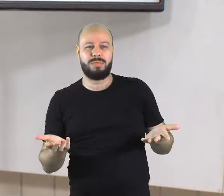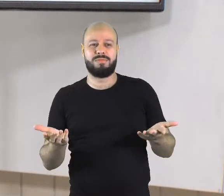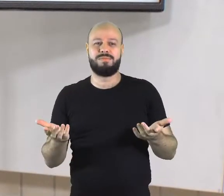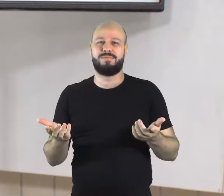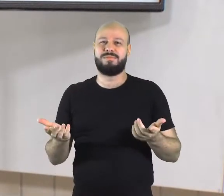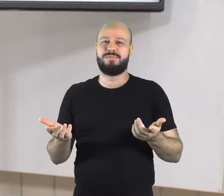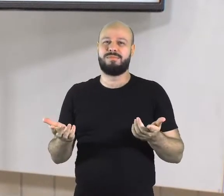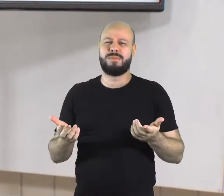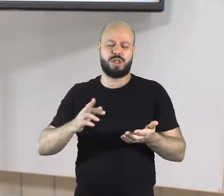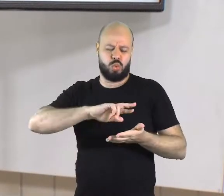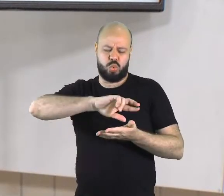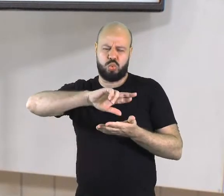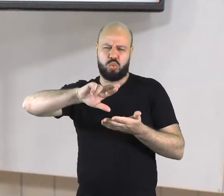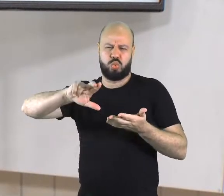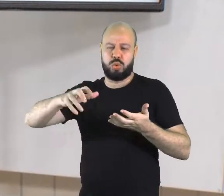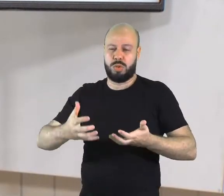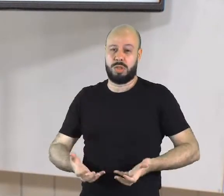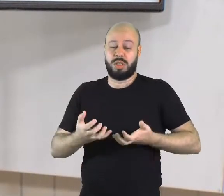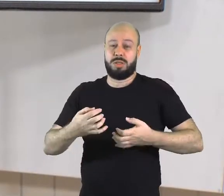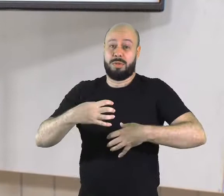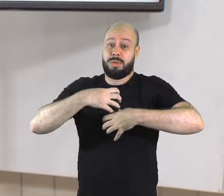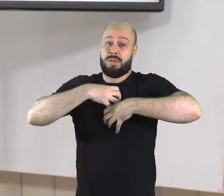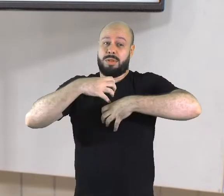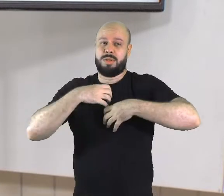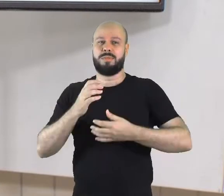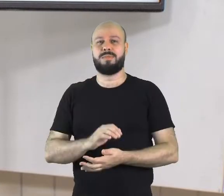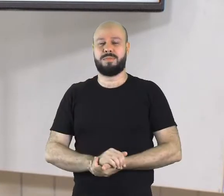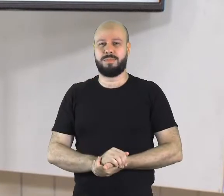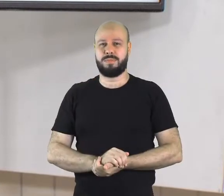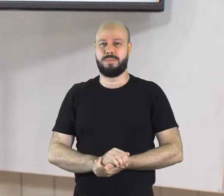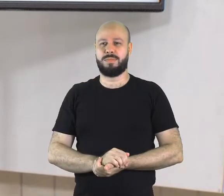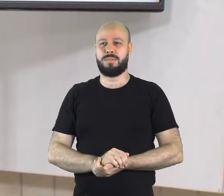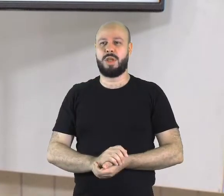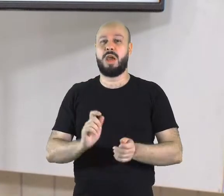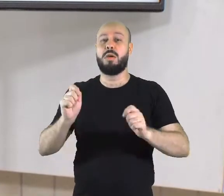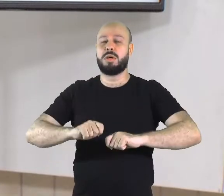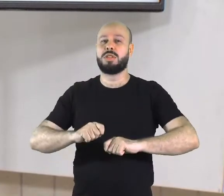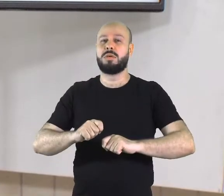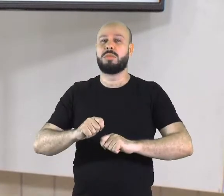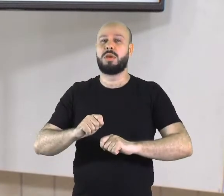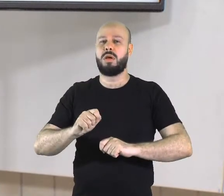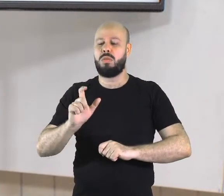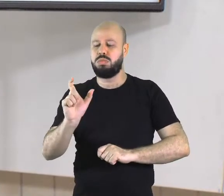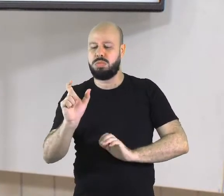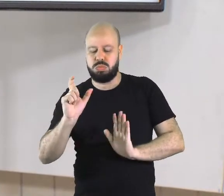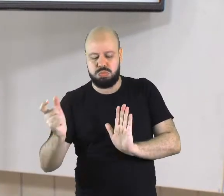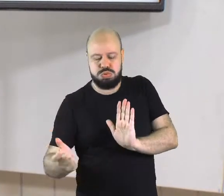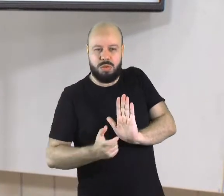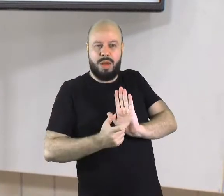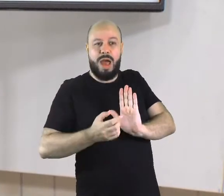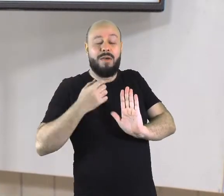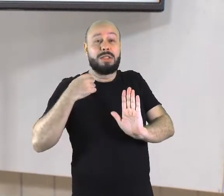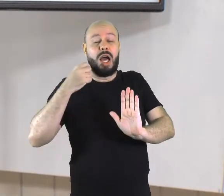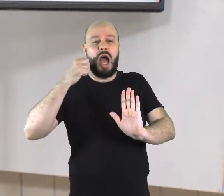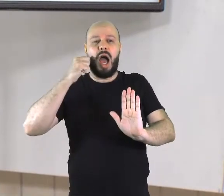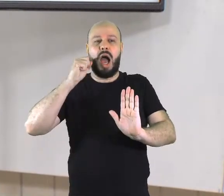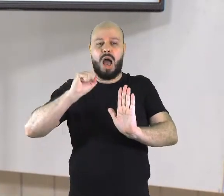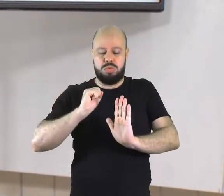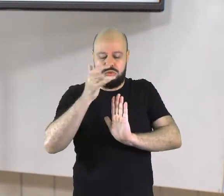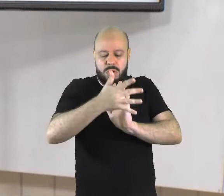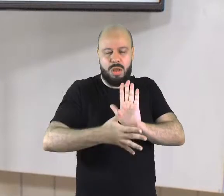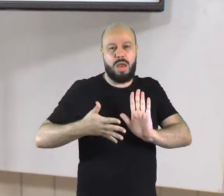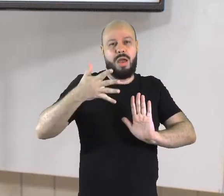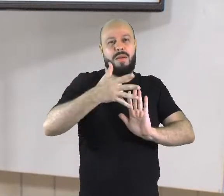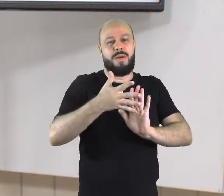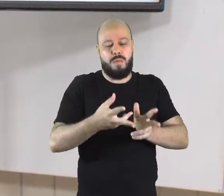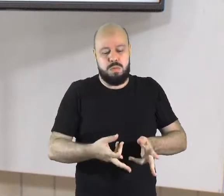mais variados efeitos de sentido, eles são provocados pelo emprego das figuras de linguagem, tudo bem? Então, a